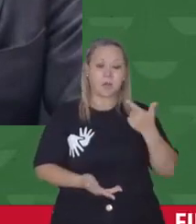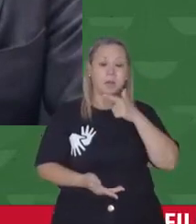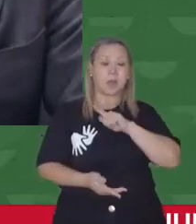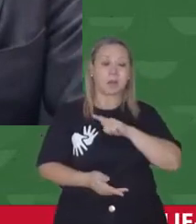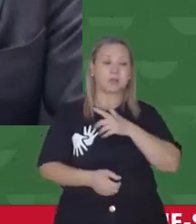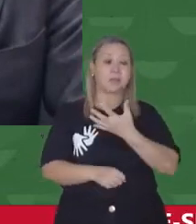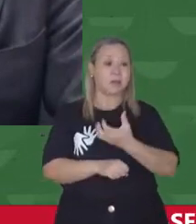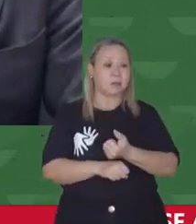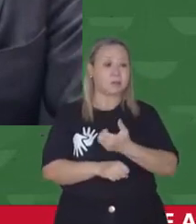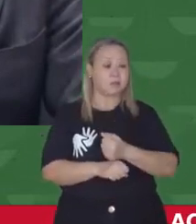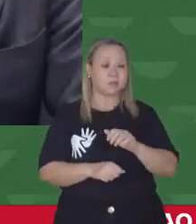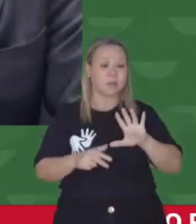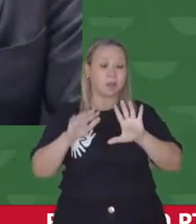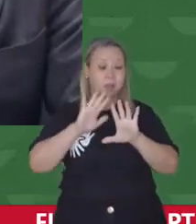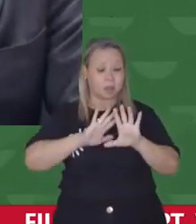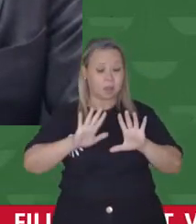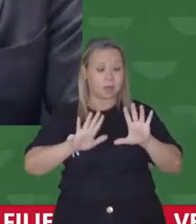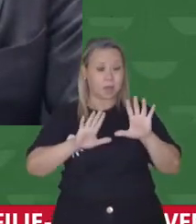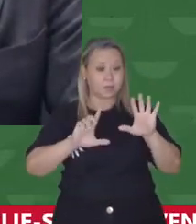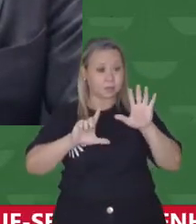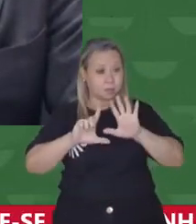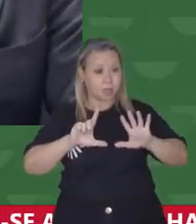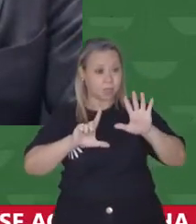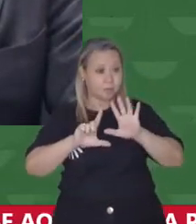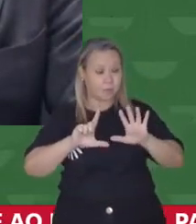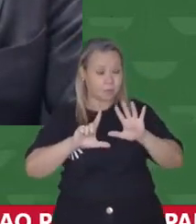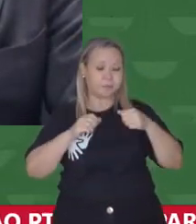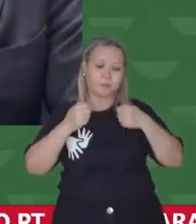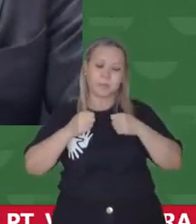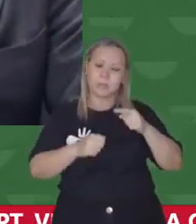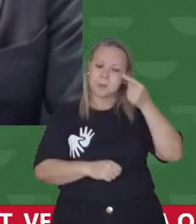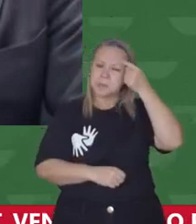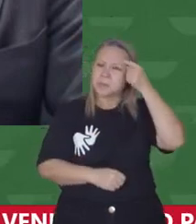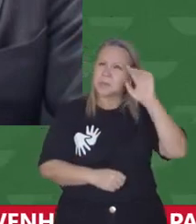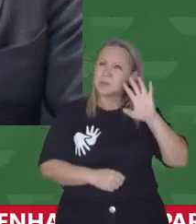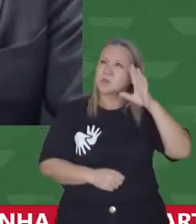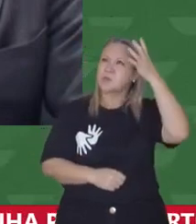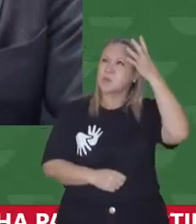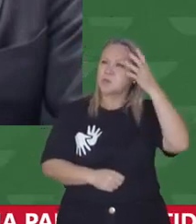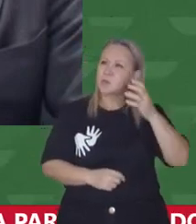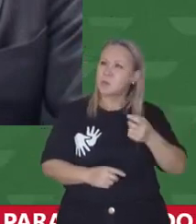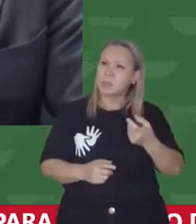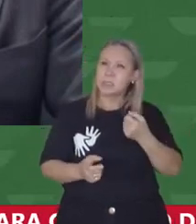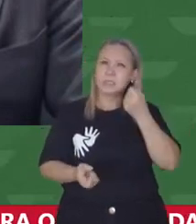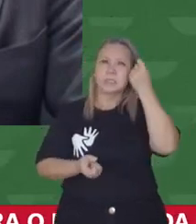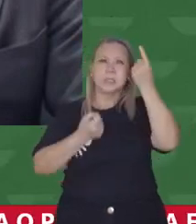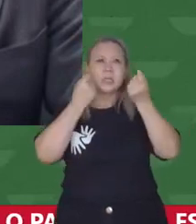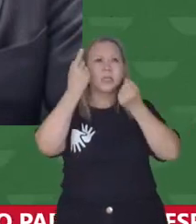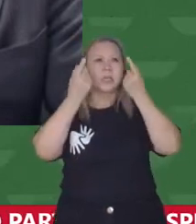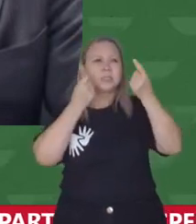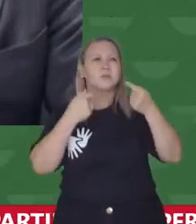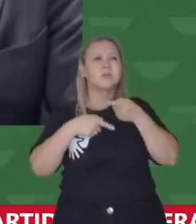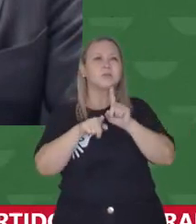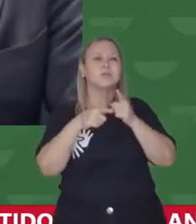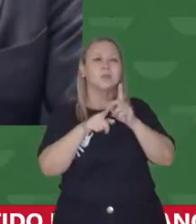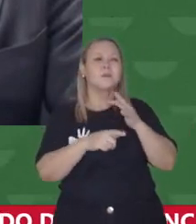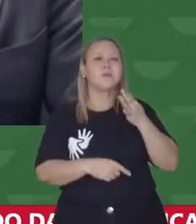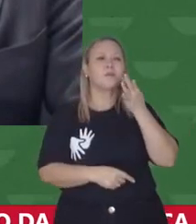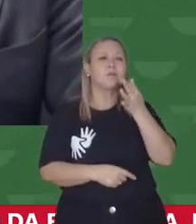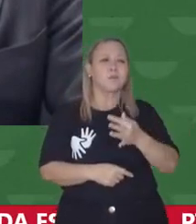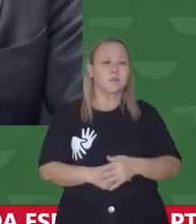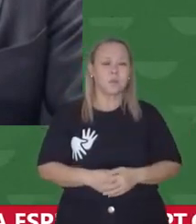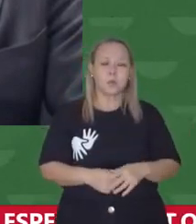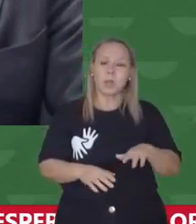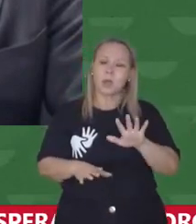plataformas. Então, nós temos que pensar em soluções criativas para os desafios do futuro, os desafios no campo